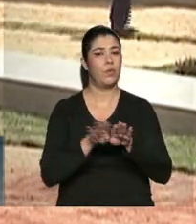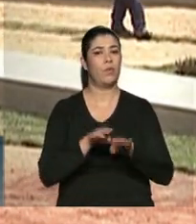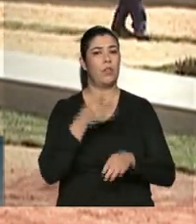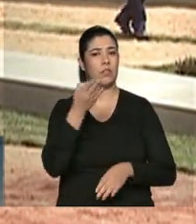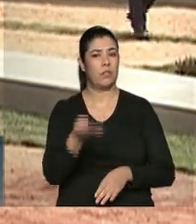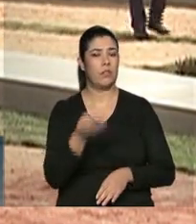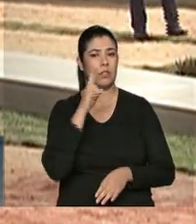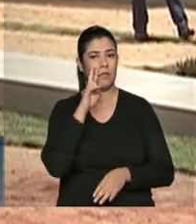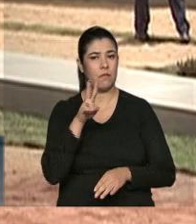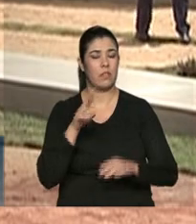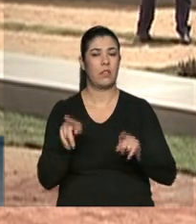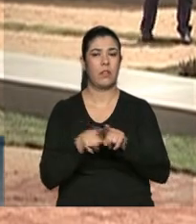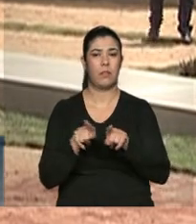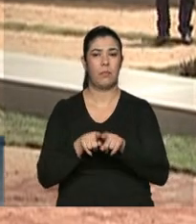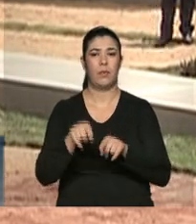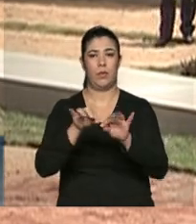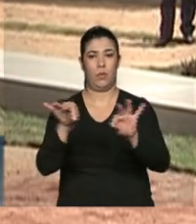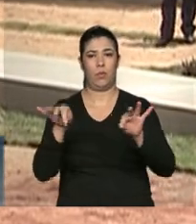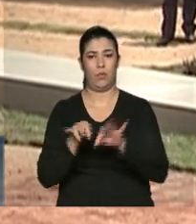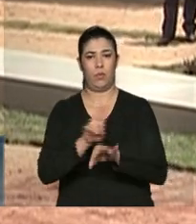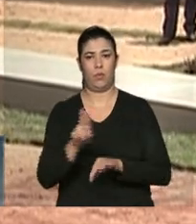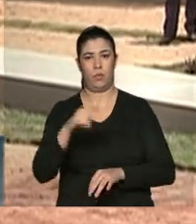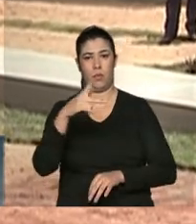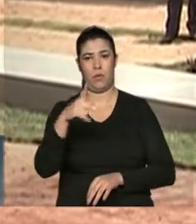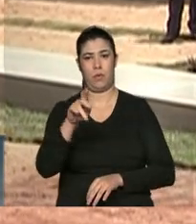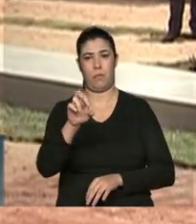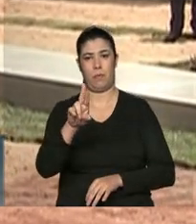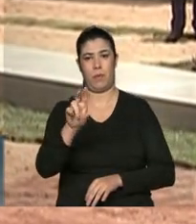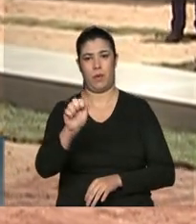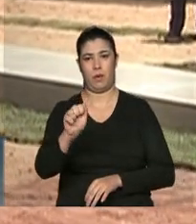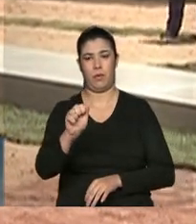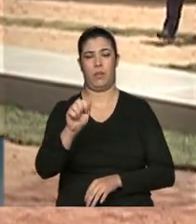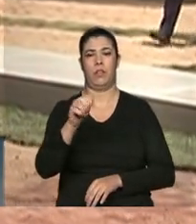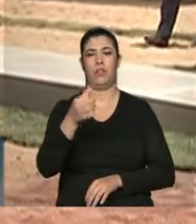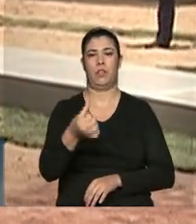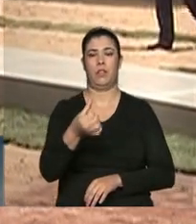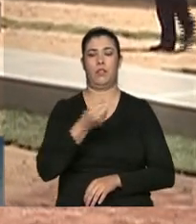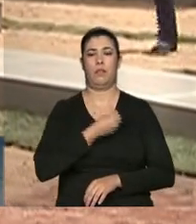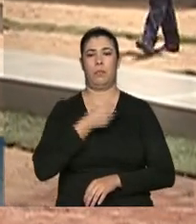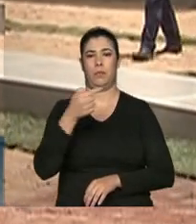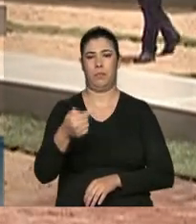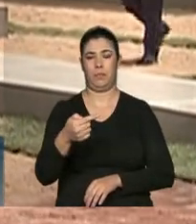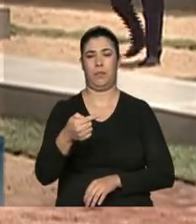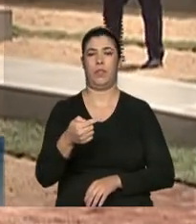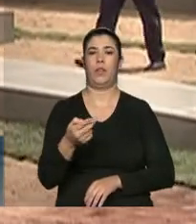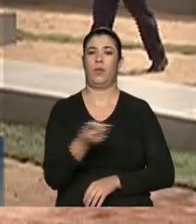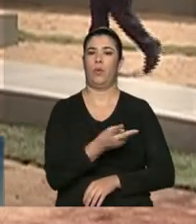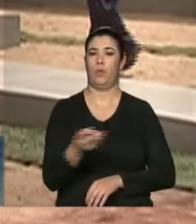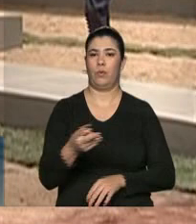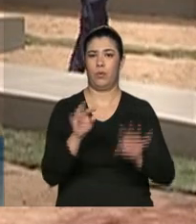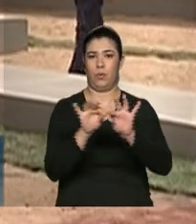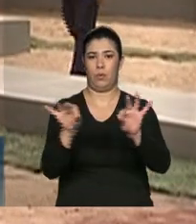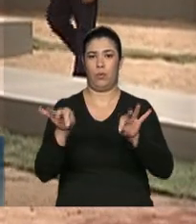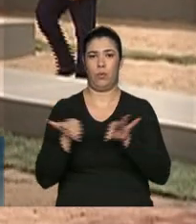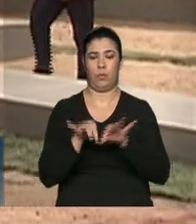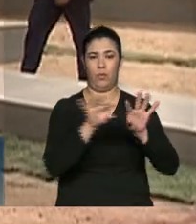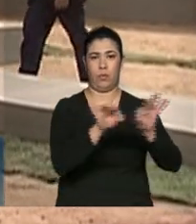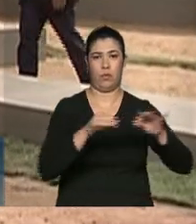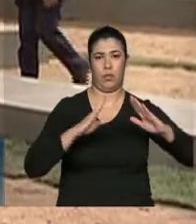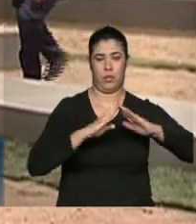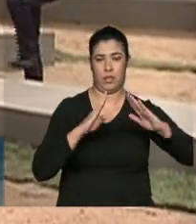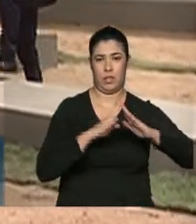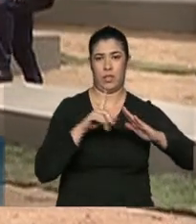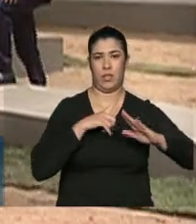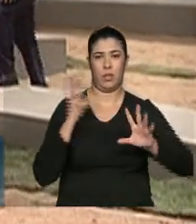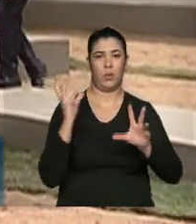a essas do residencial Pérola 6 e 7. As unidades dos dois condomínios estão